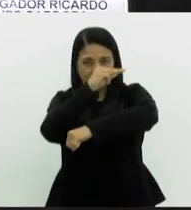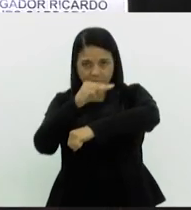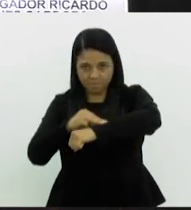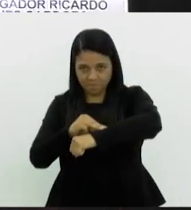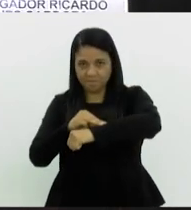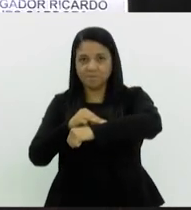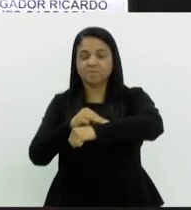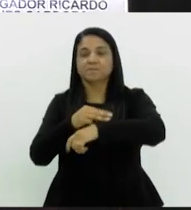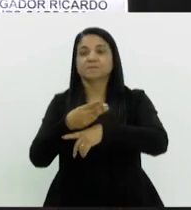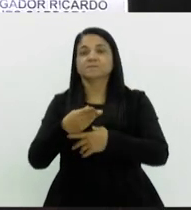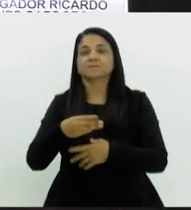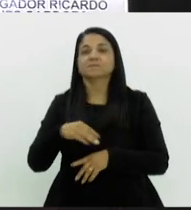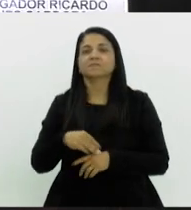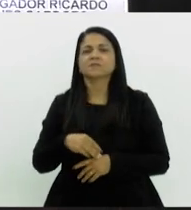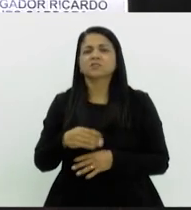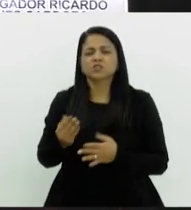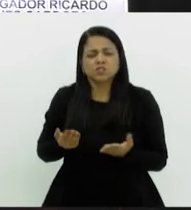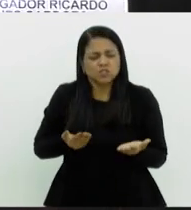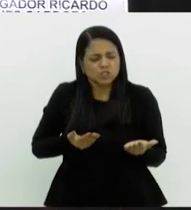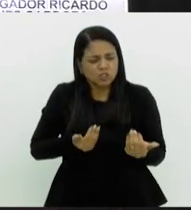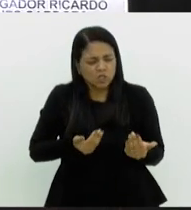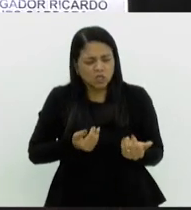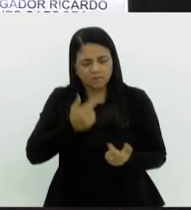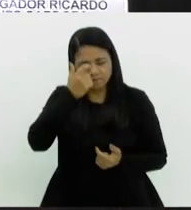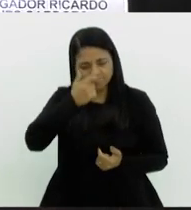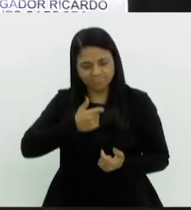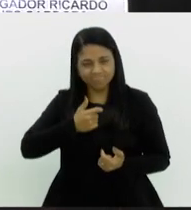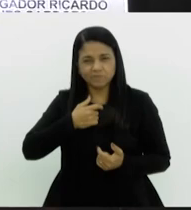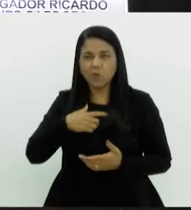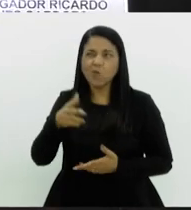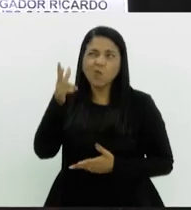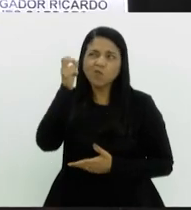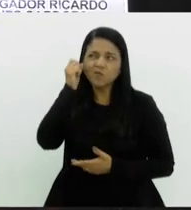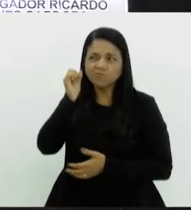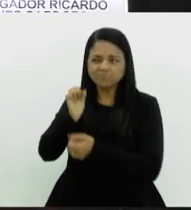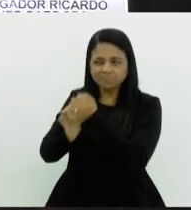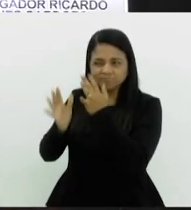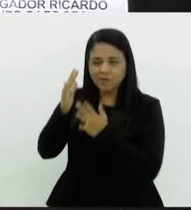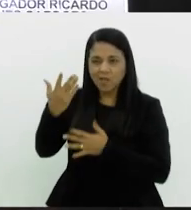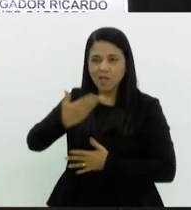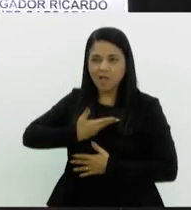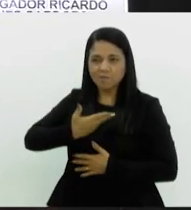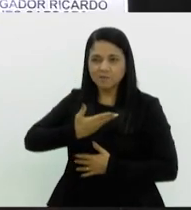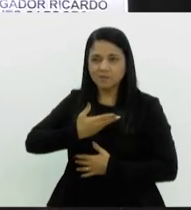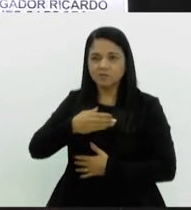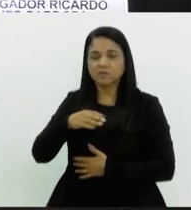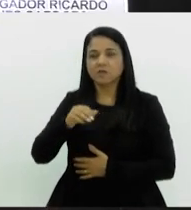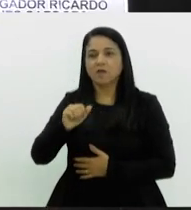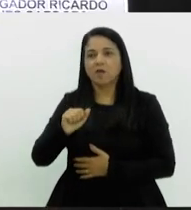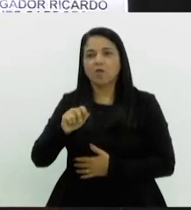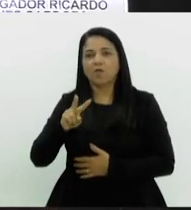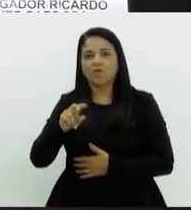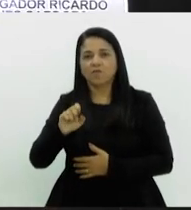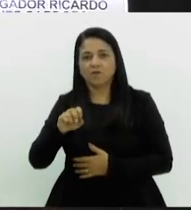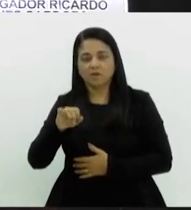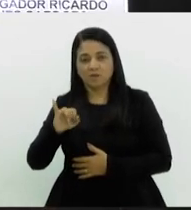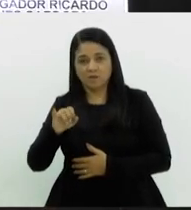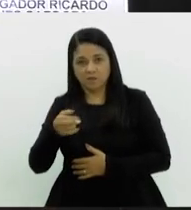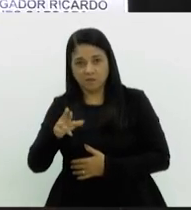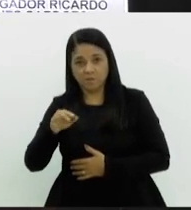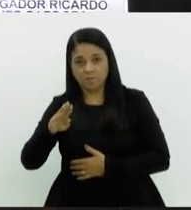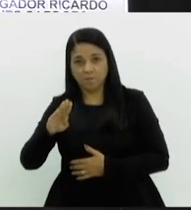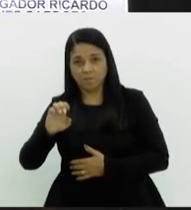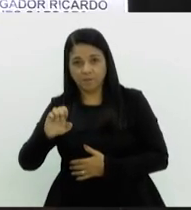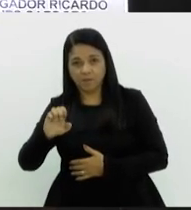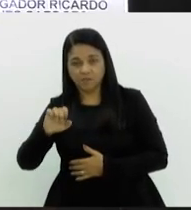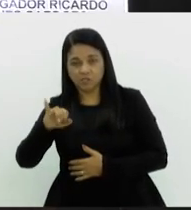E eu, desde jovem, ouvia dizer da amizade do Alvaí Benjamin, que é meu padrinho de casamento,